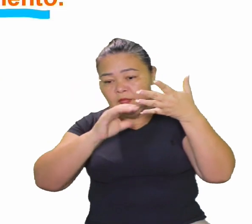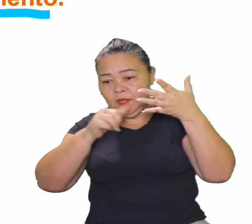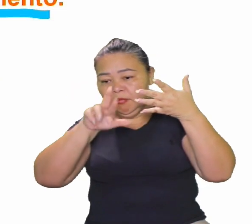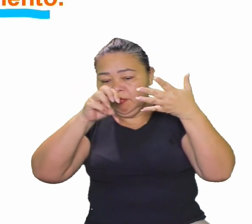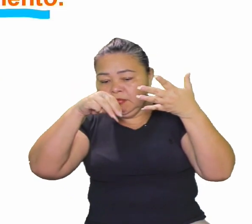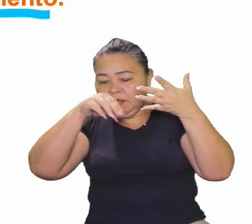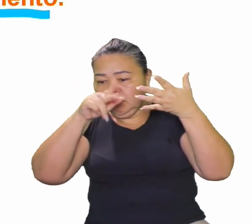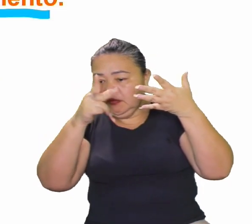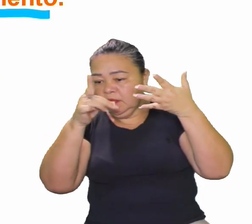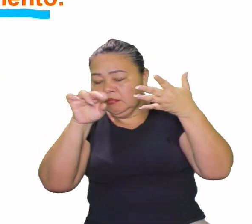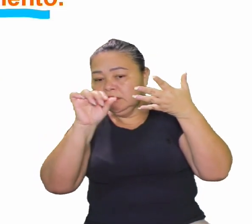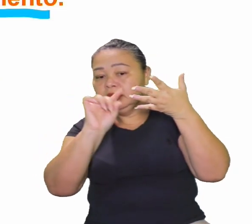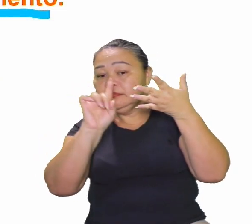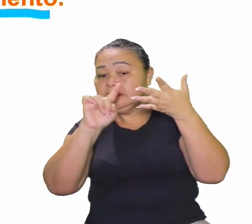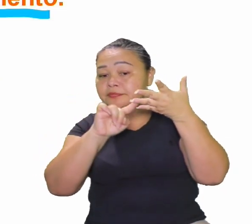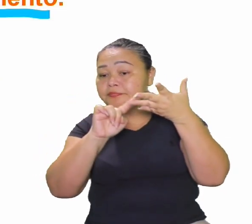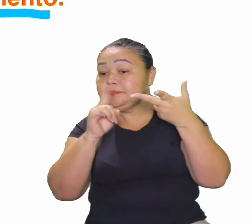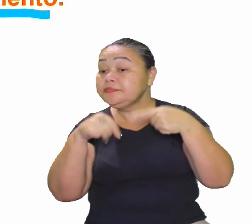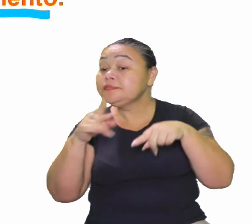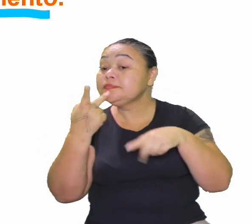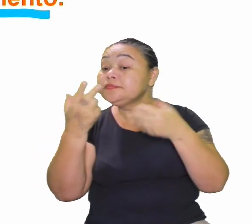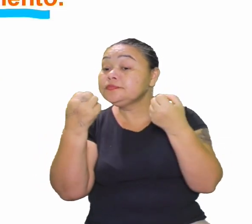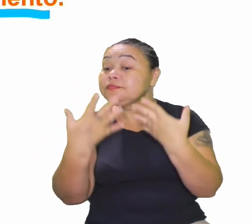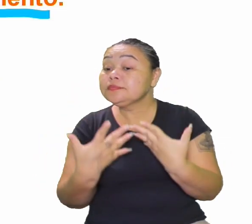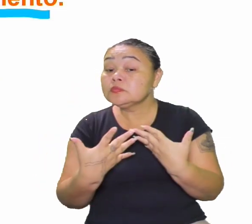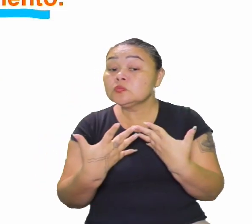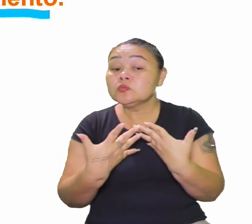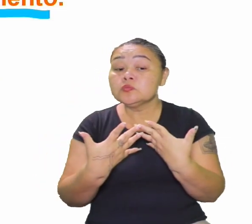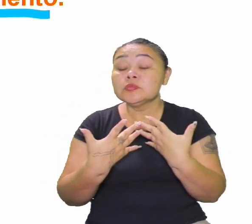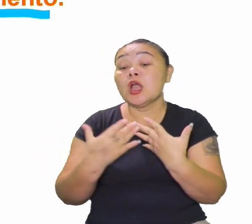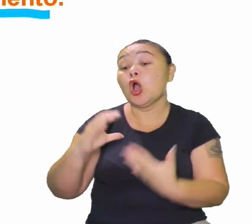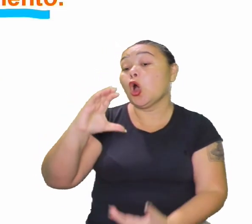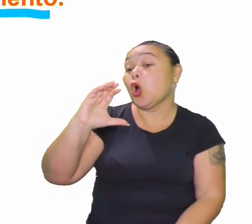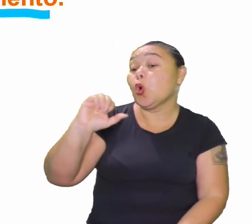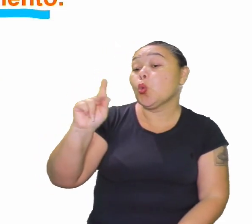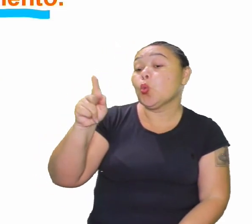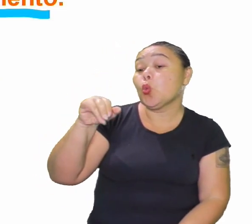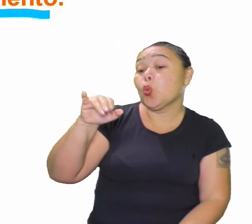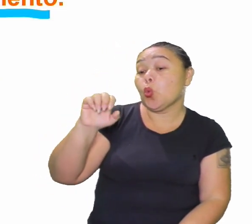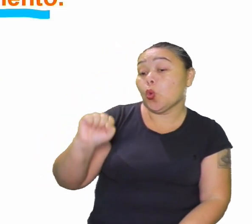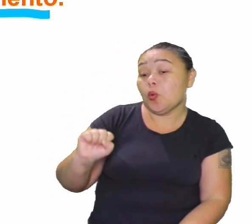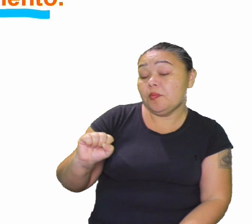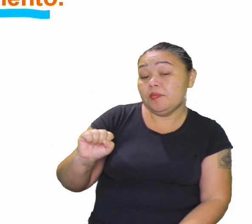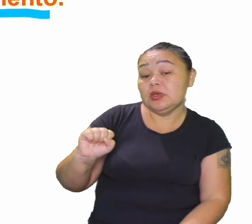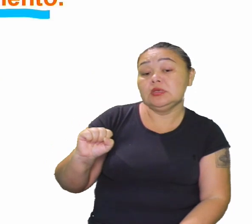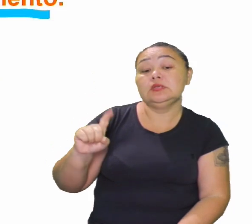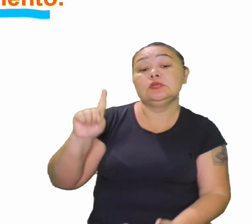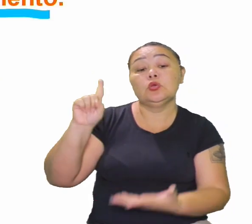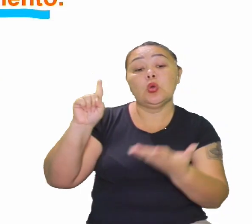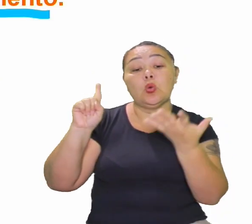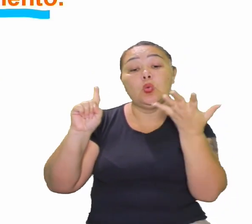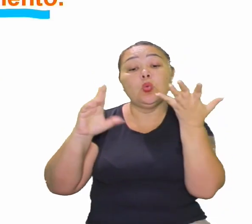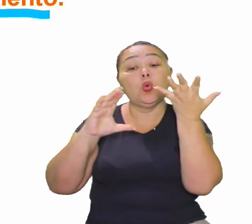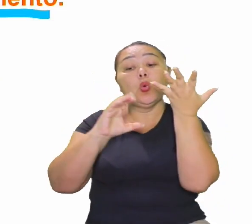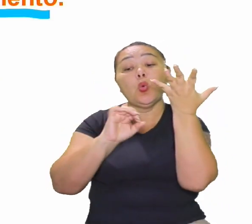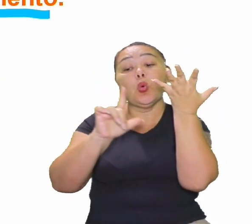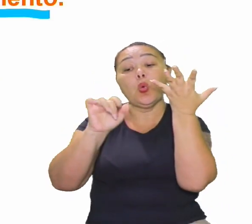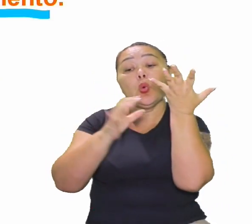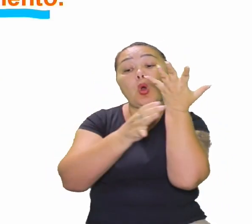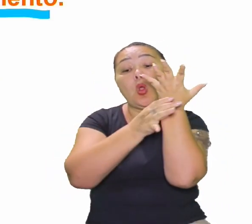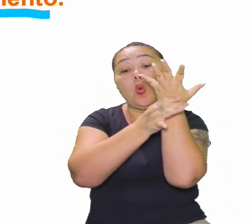é? E aí nós também falamos sobre os cupins, né? Que eles atacam o colo, o caule